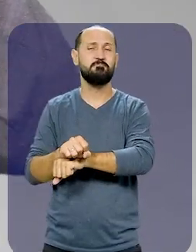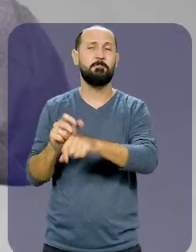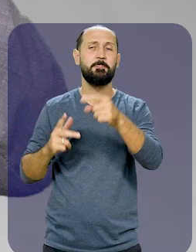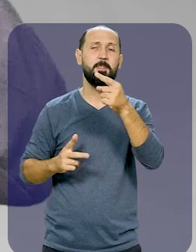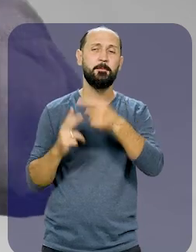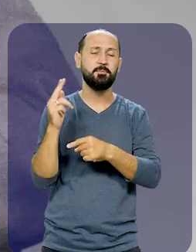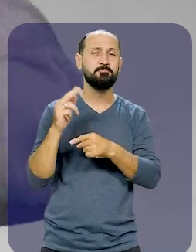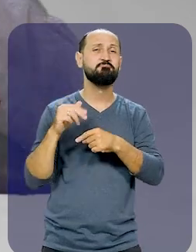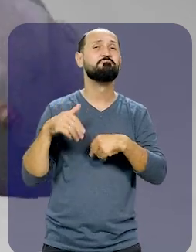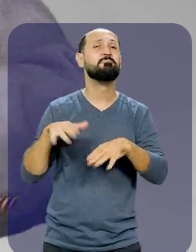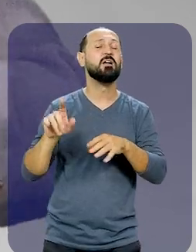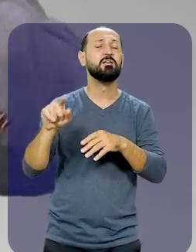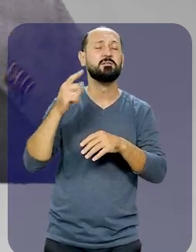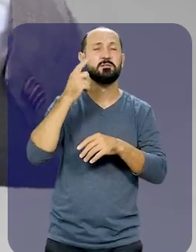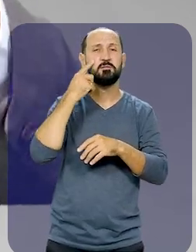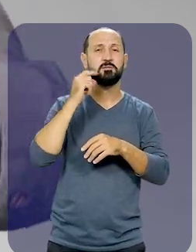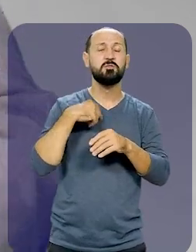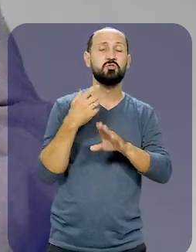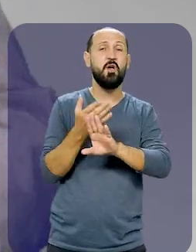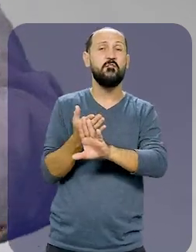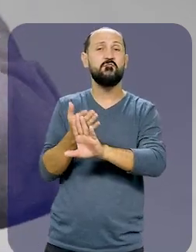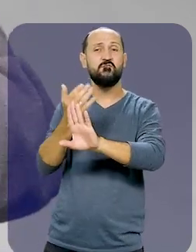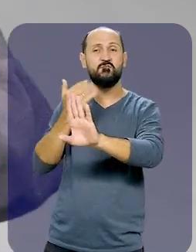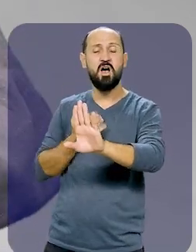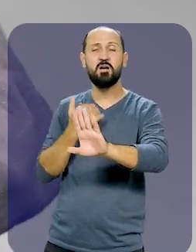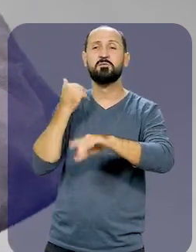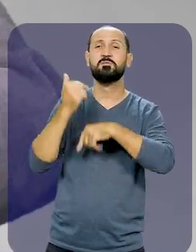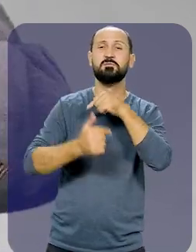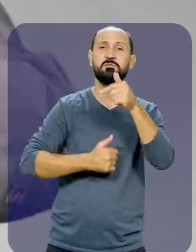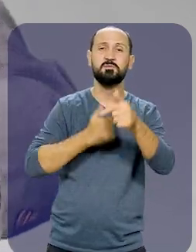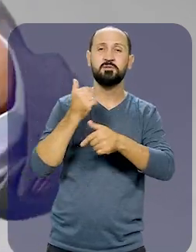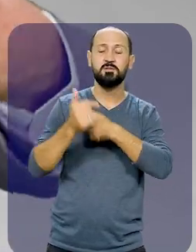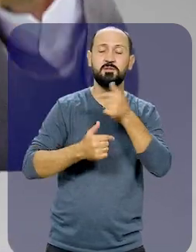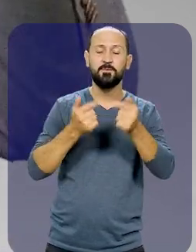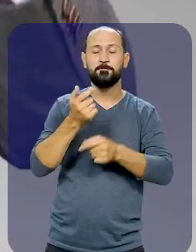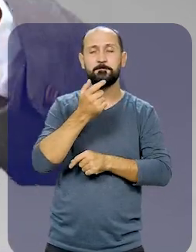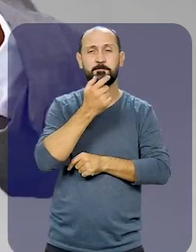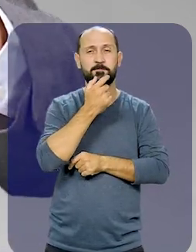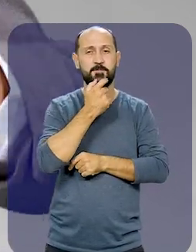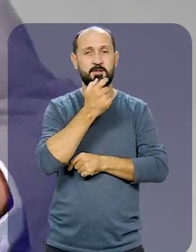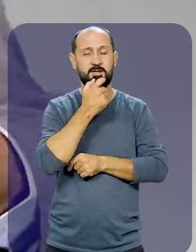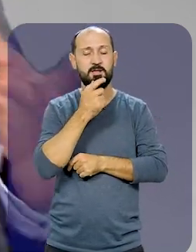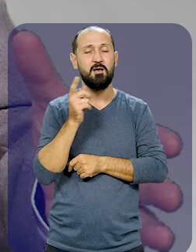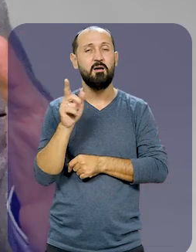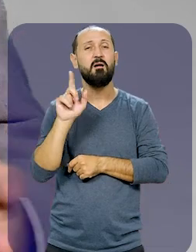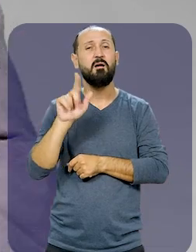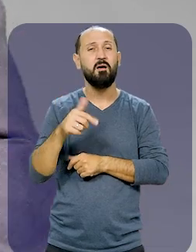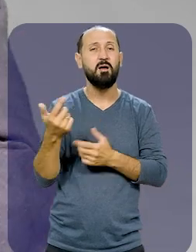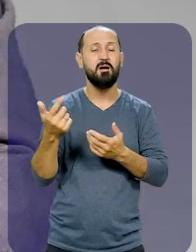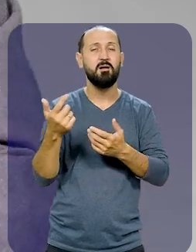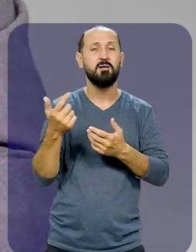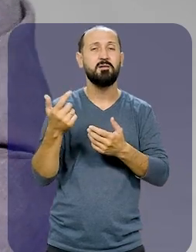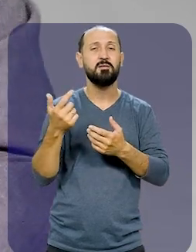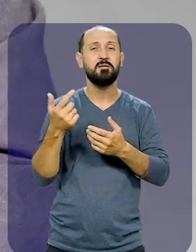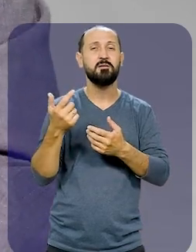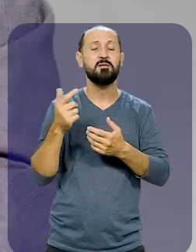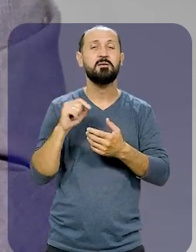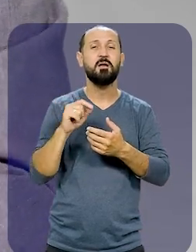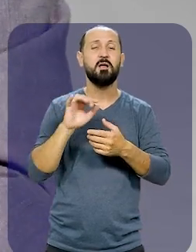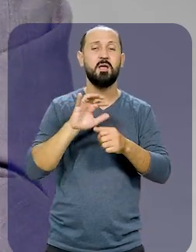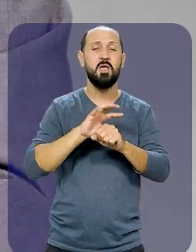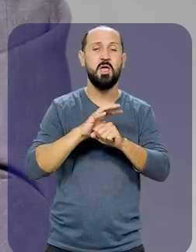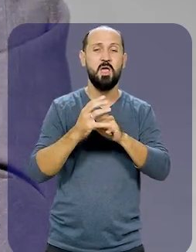A principal causa de afastamento do trabalho no Reino Unido hoje é de